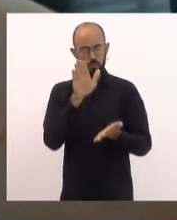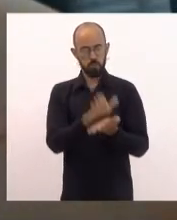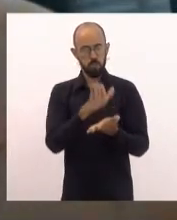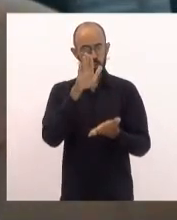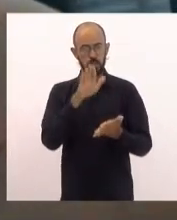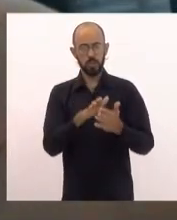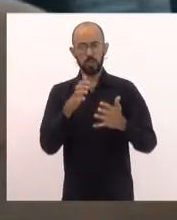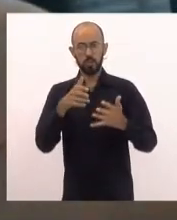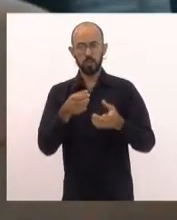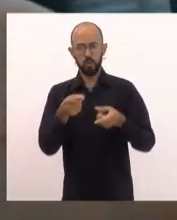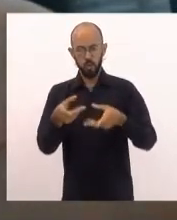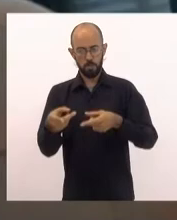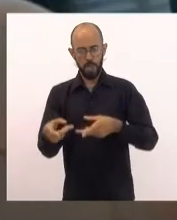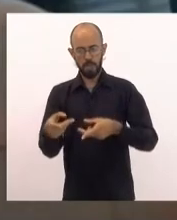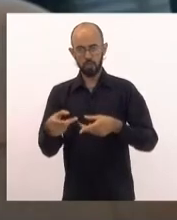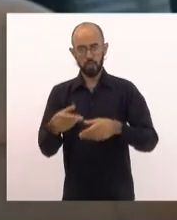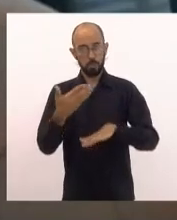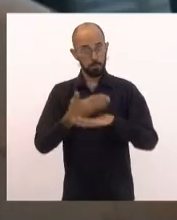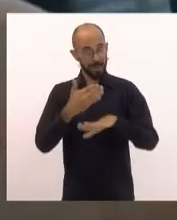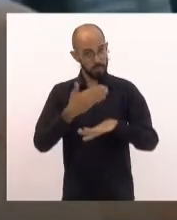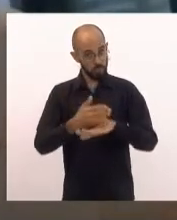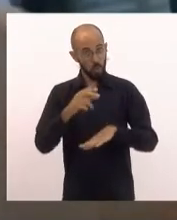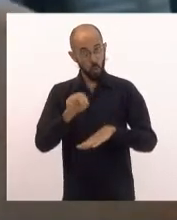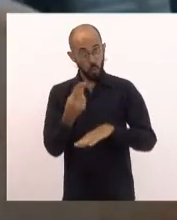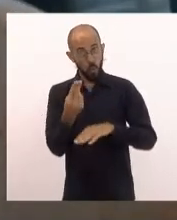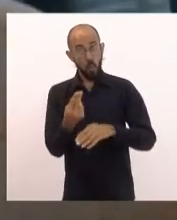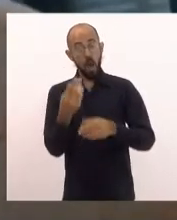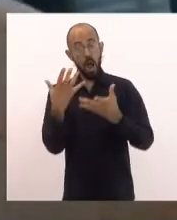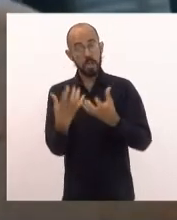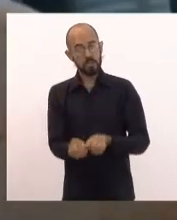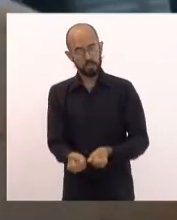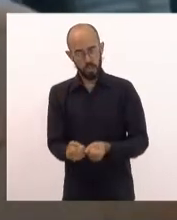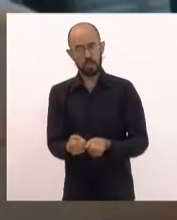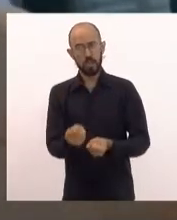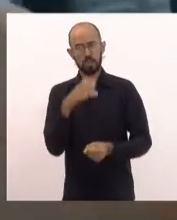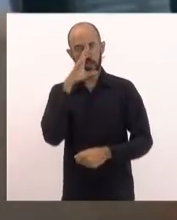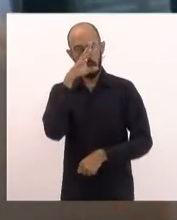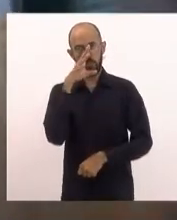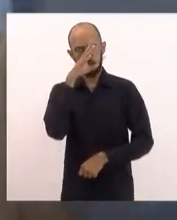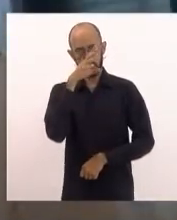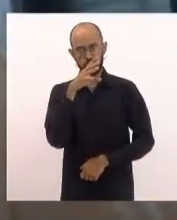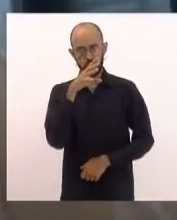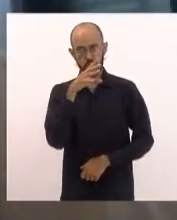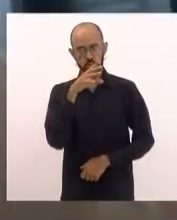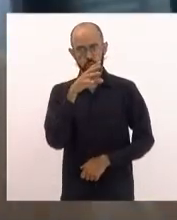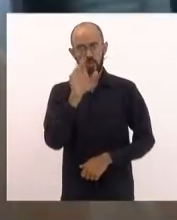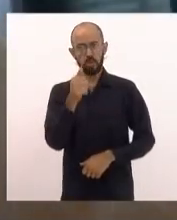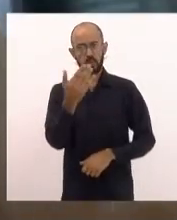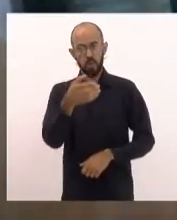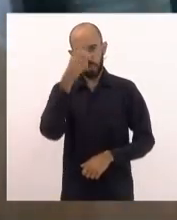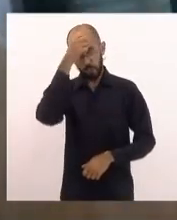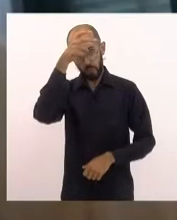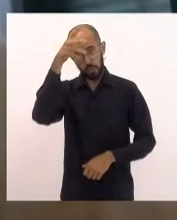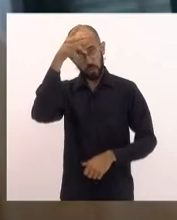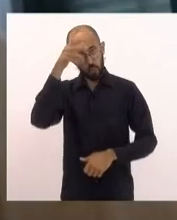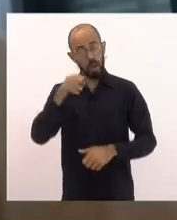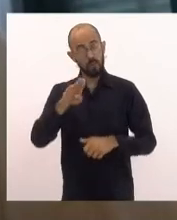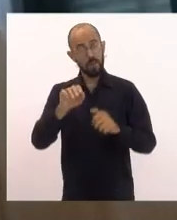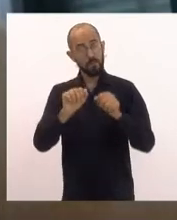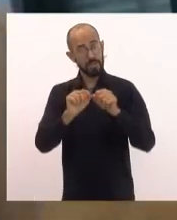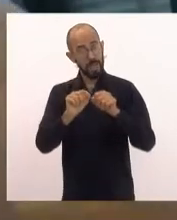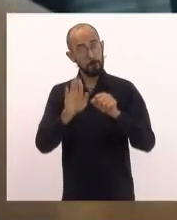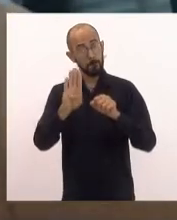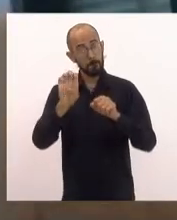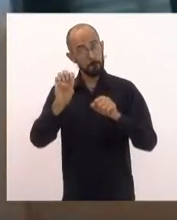estabelecimentos que pratiquem ou tolerem esse tipo de abuso. Então, faz bem a prefeitura, seguindo, inclusive, essa